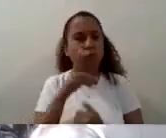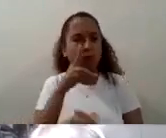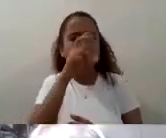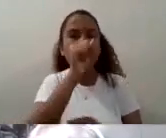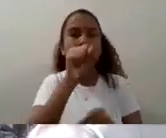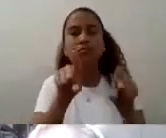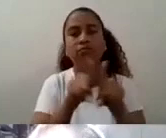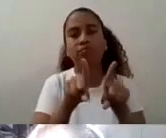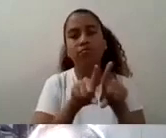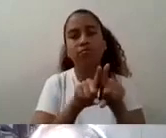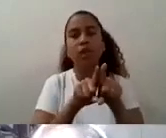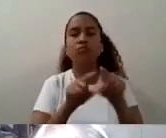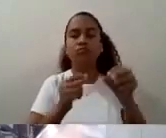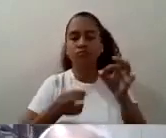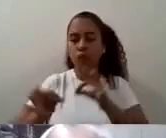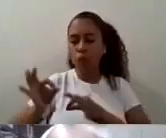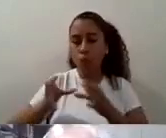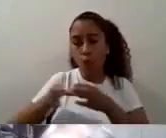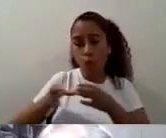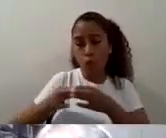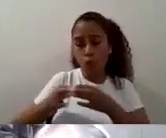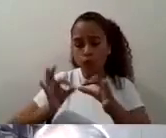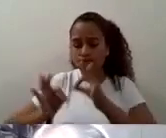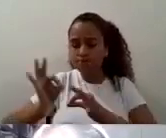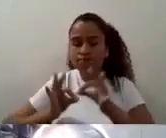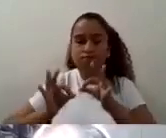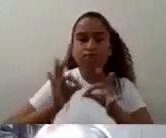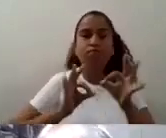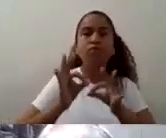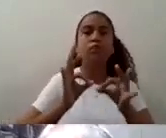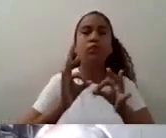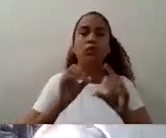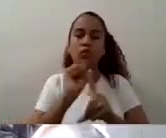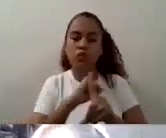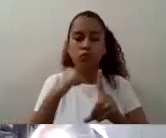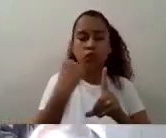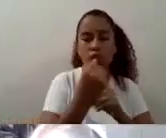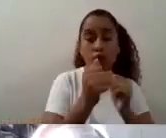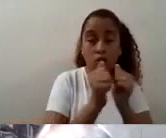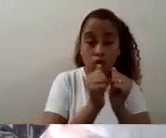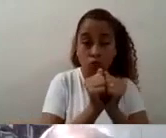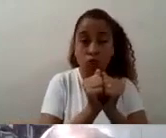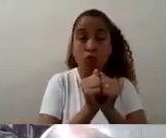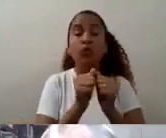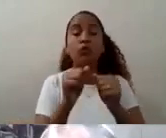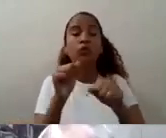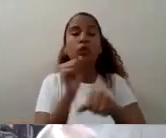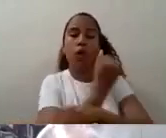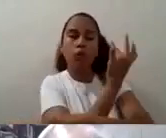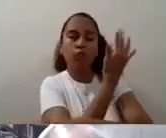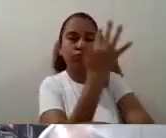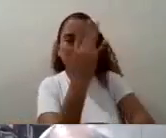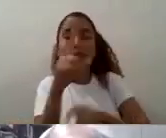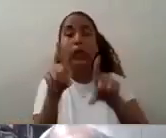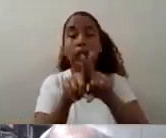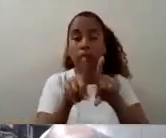uma articulação do movimento ecumênico com movimentos sociais, com movimentos ambientais e assim por